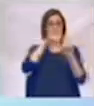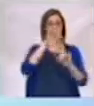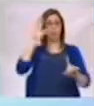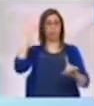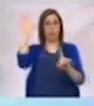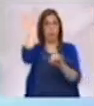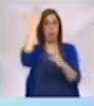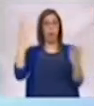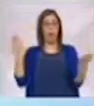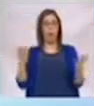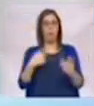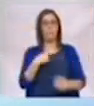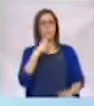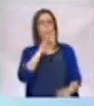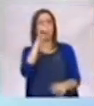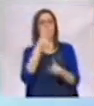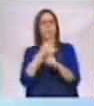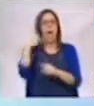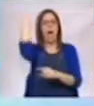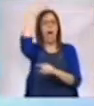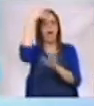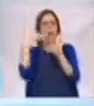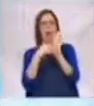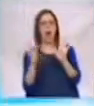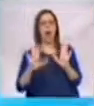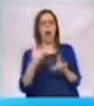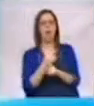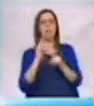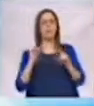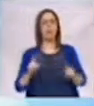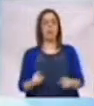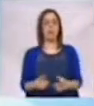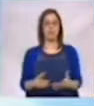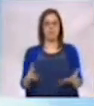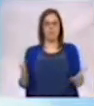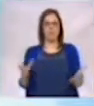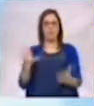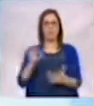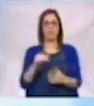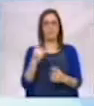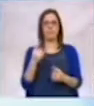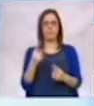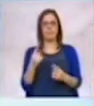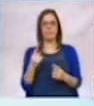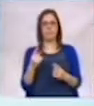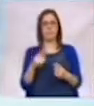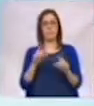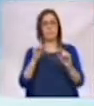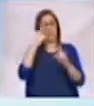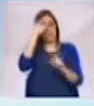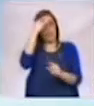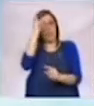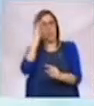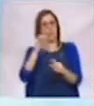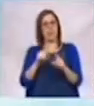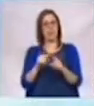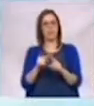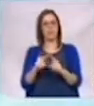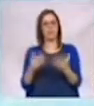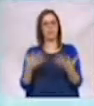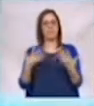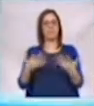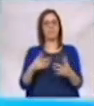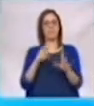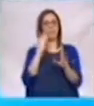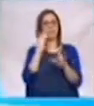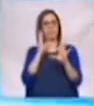Estados Unidos às torres. Pergunta-se, por que será? É evidente que esta é mais uma iniciativa